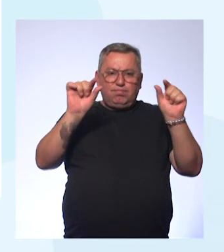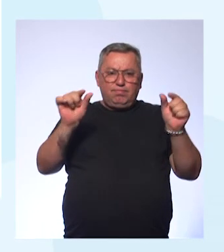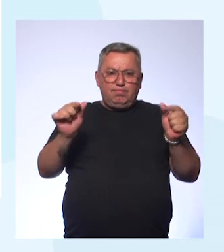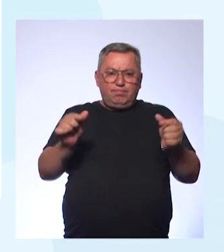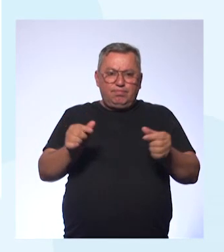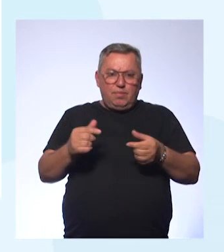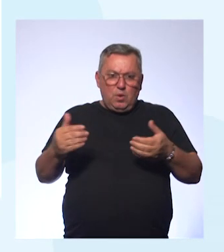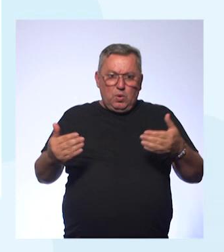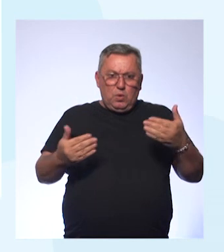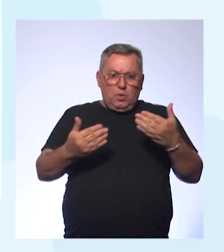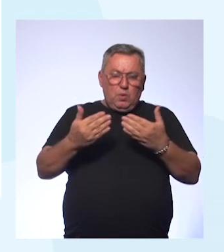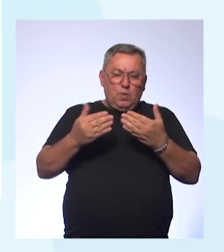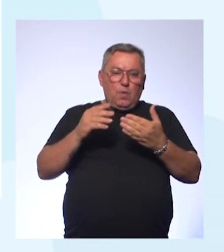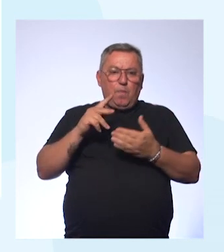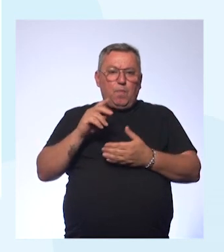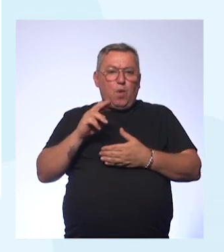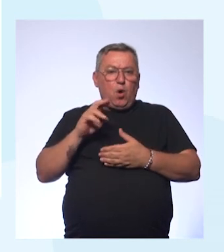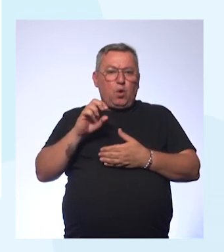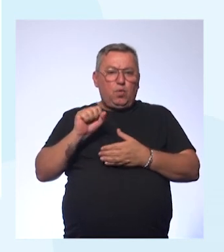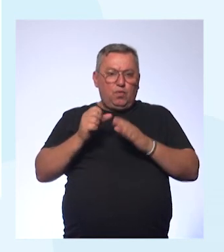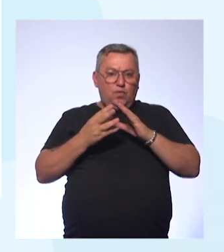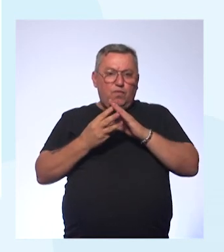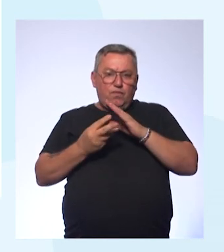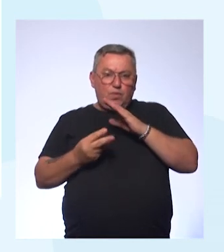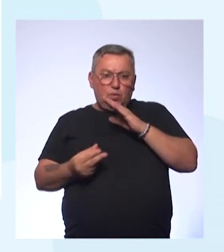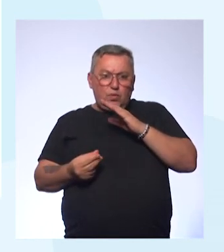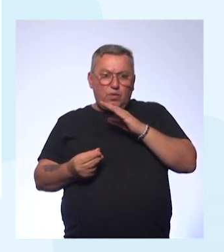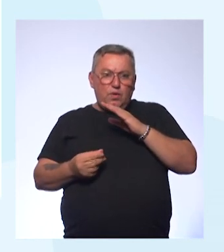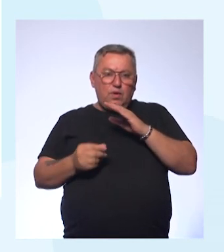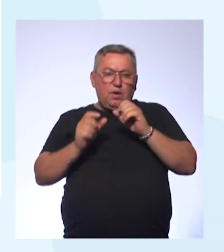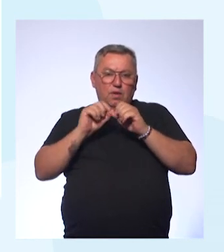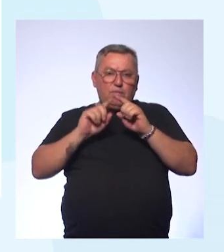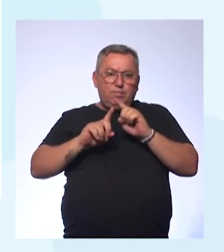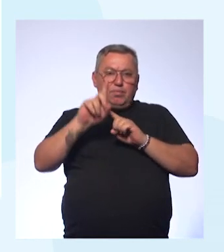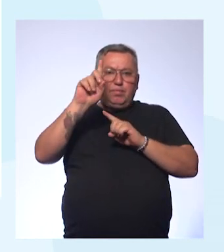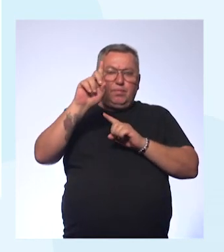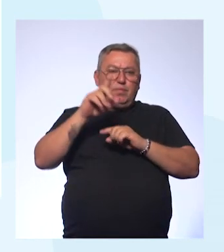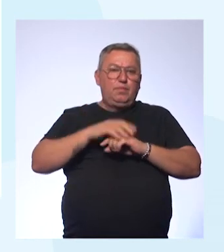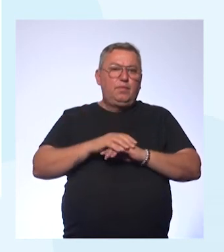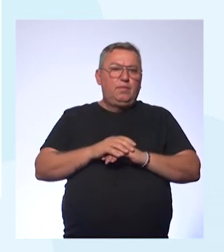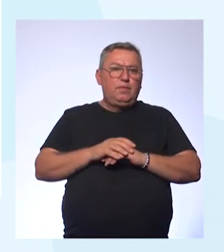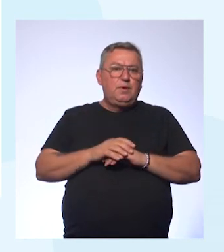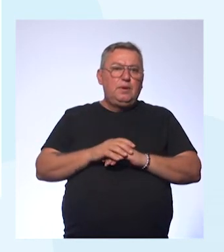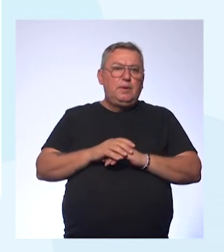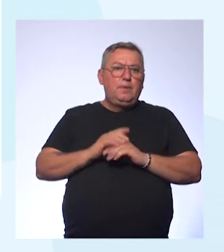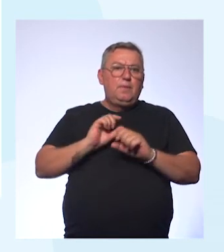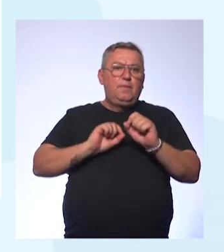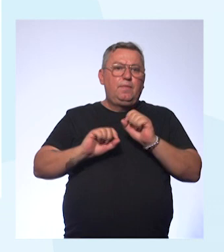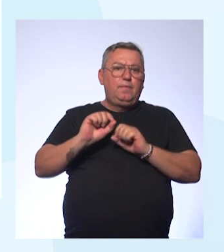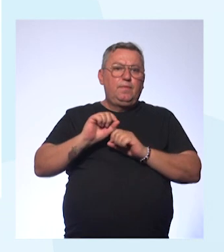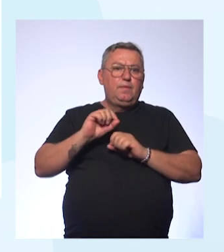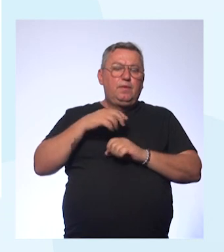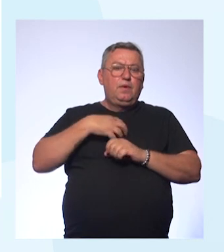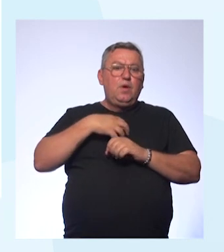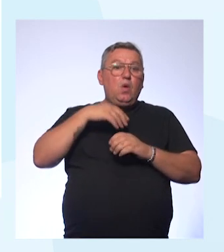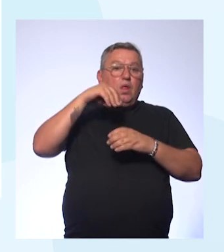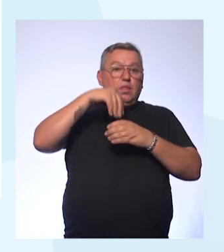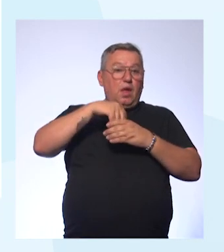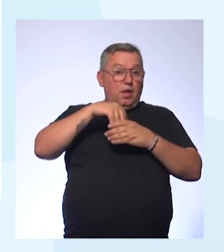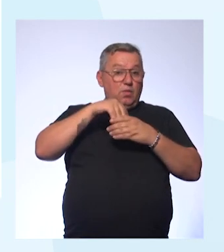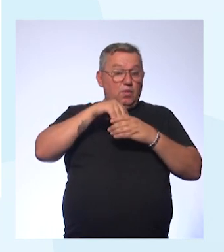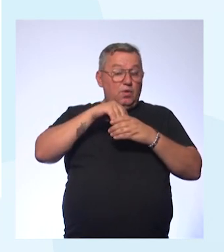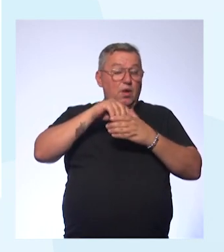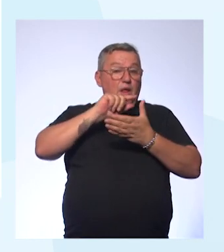nutriente e oxigênio por esses poros e vai saindo aqui por essa parte, né? Então, aqui dentro a gente tem uma